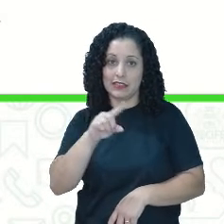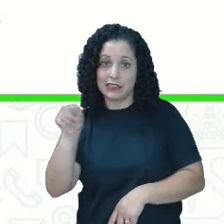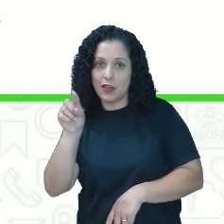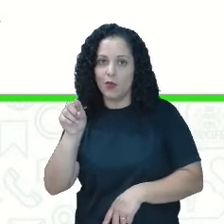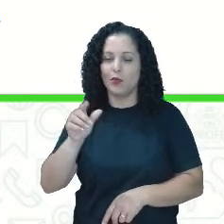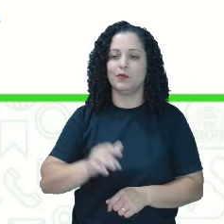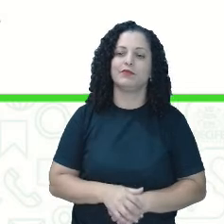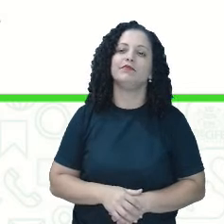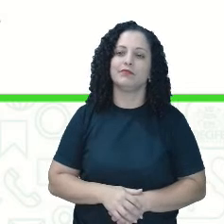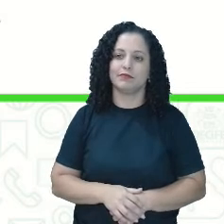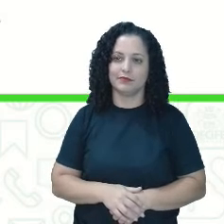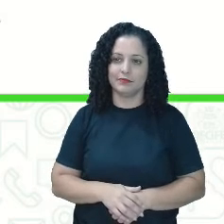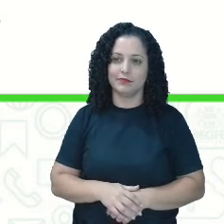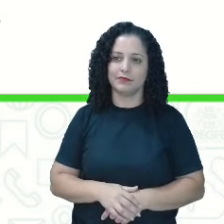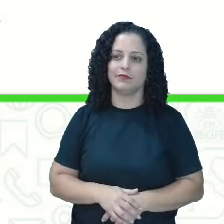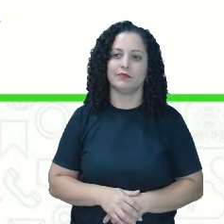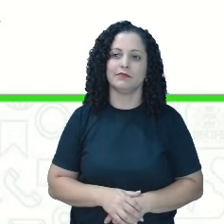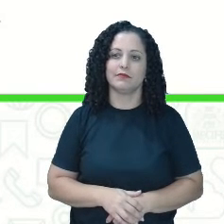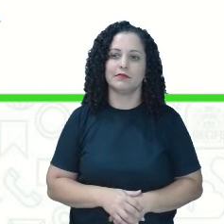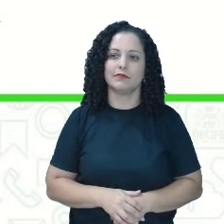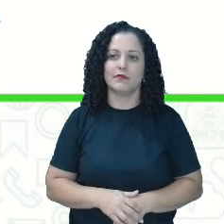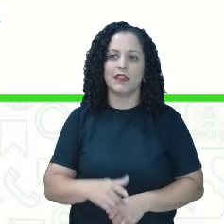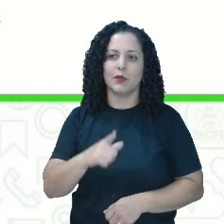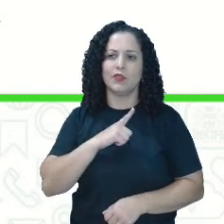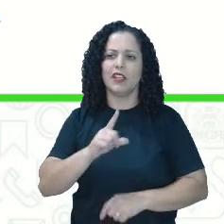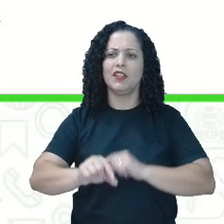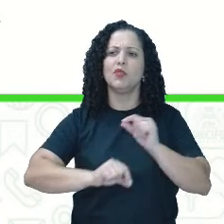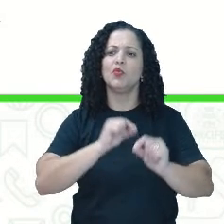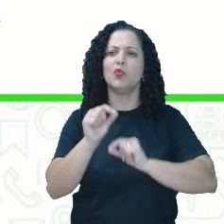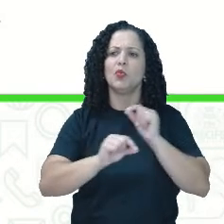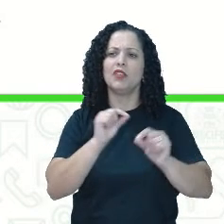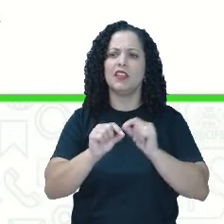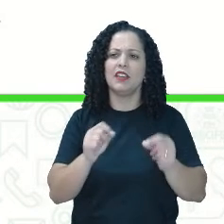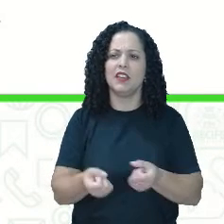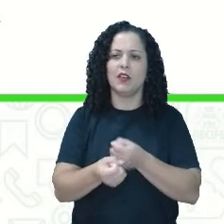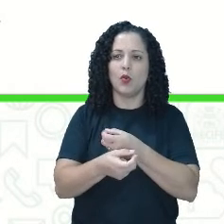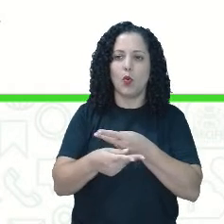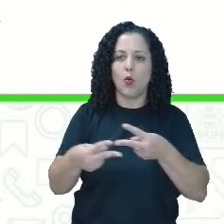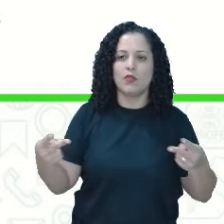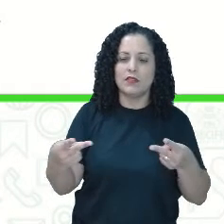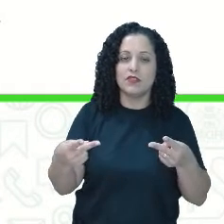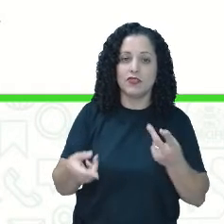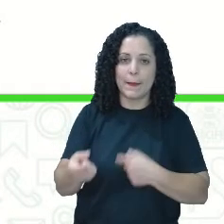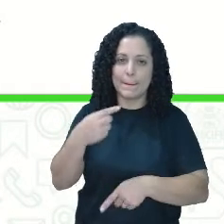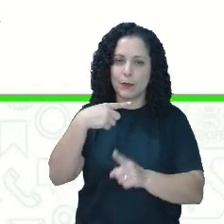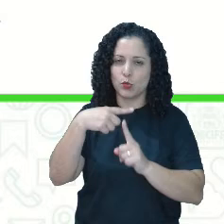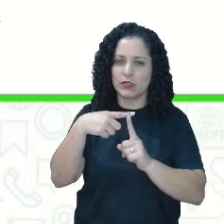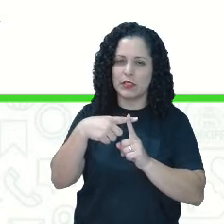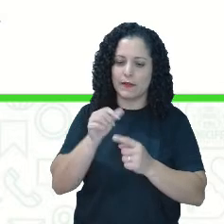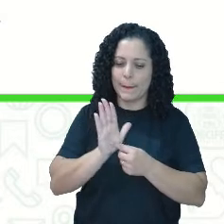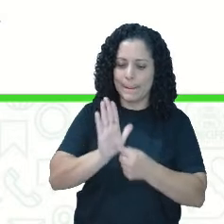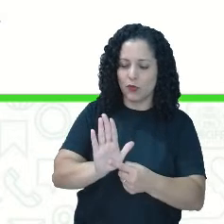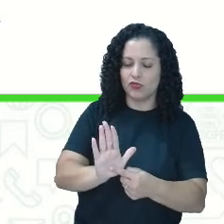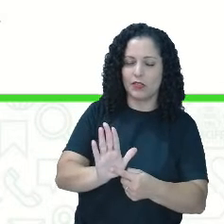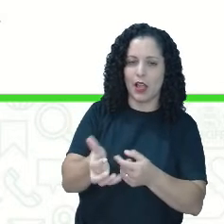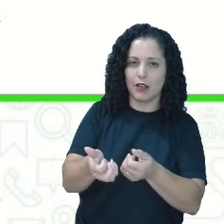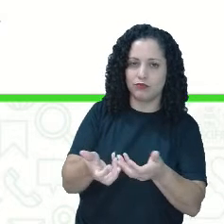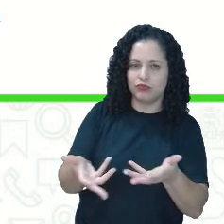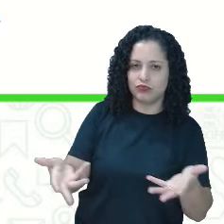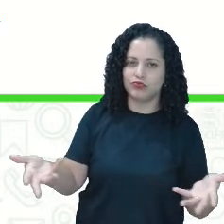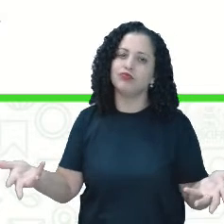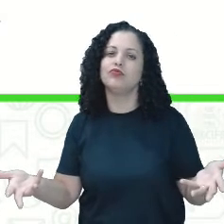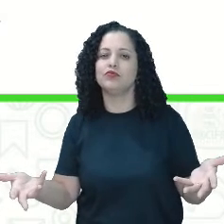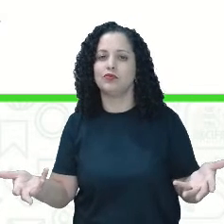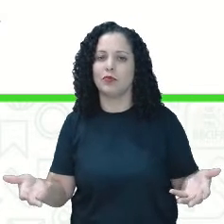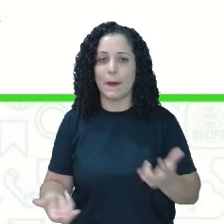tentação, tá? Então, expõe-se valores positivos para o interlocutor que podem ser vistos por ele como uma